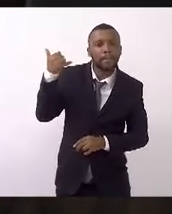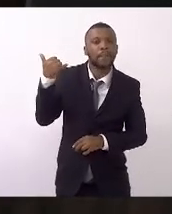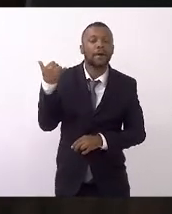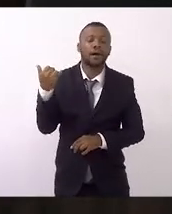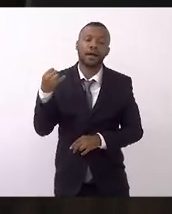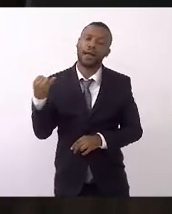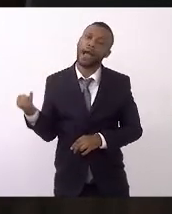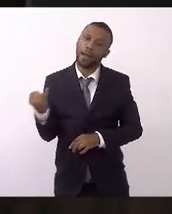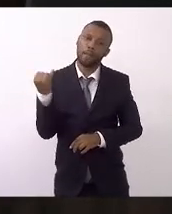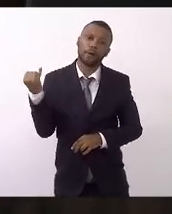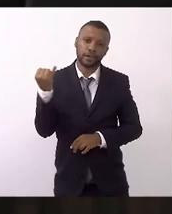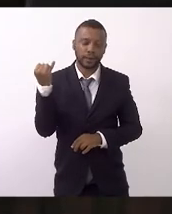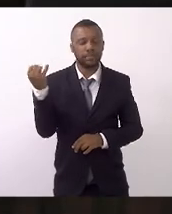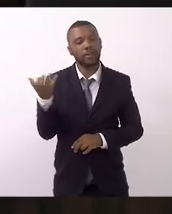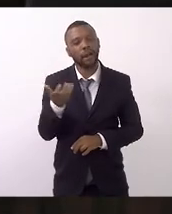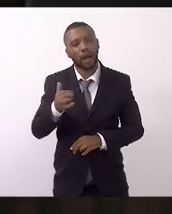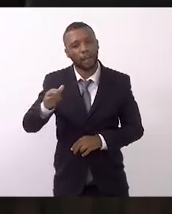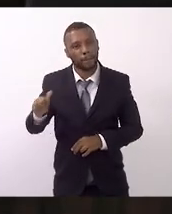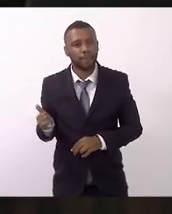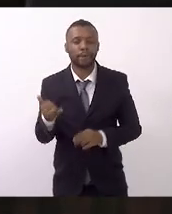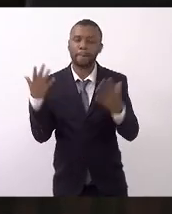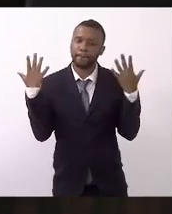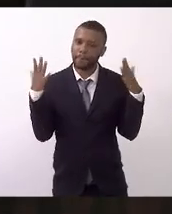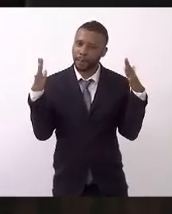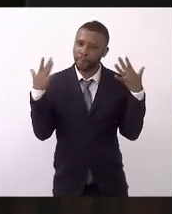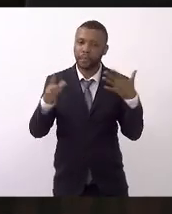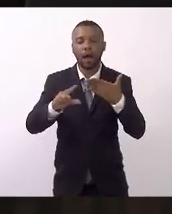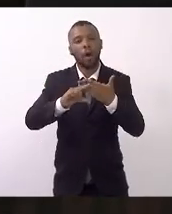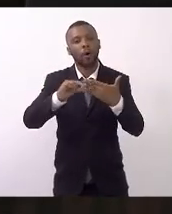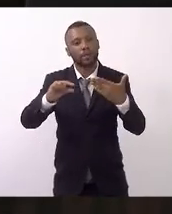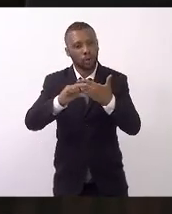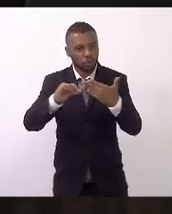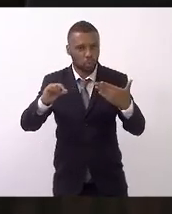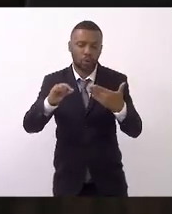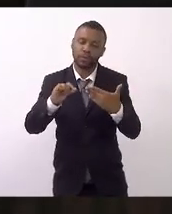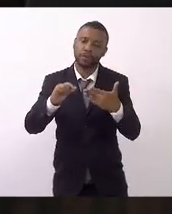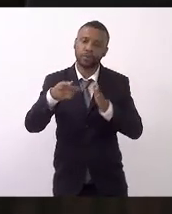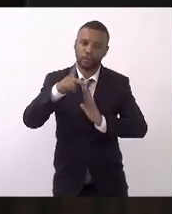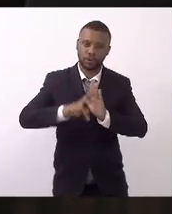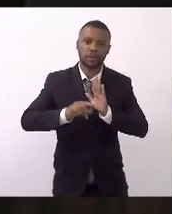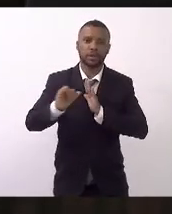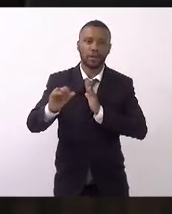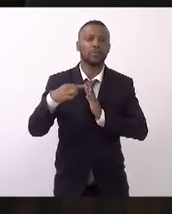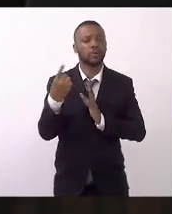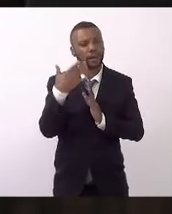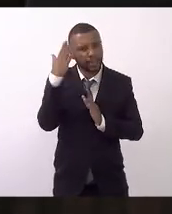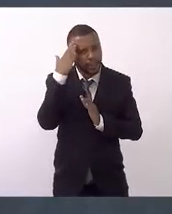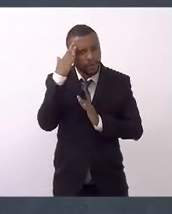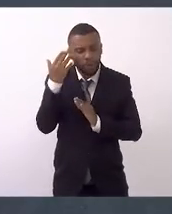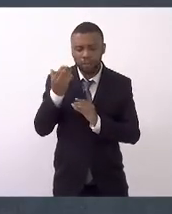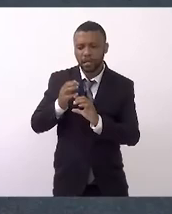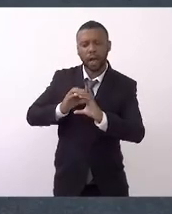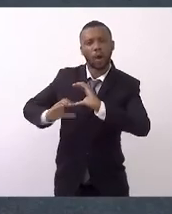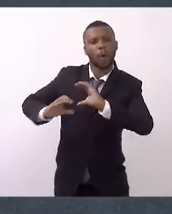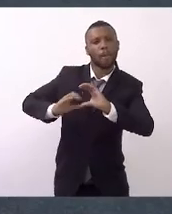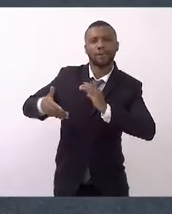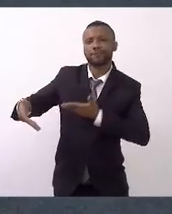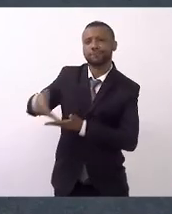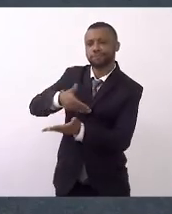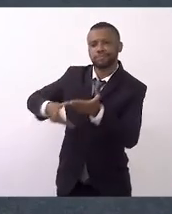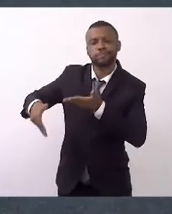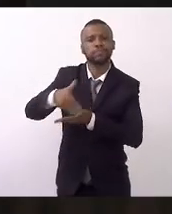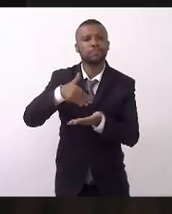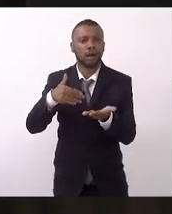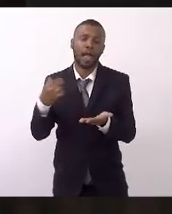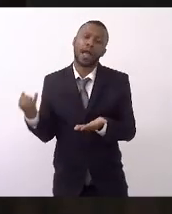suma importância, parabenizar aí os autores, e a gente sabe o quanto essa comunicação foi